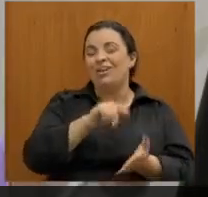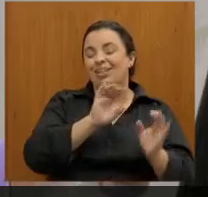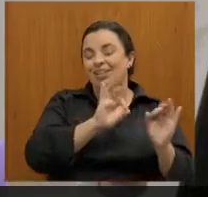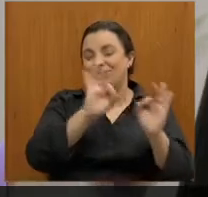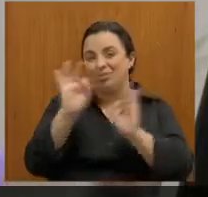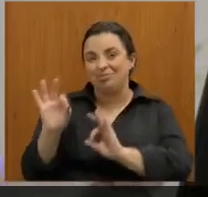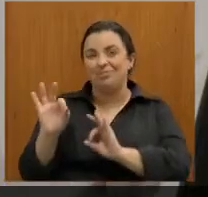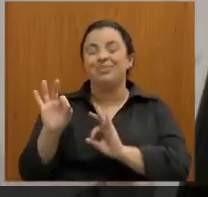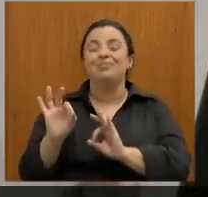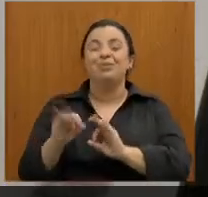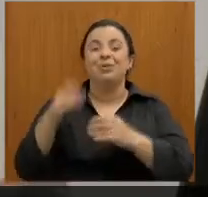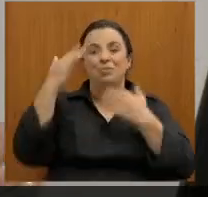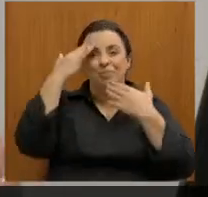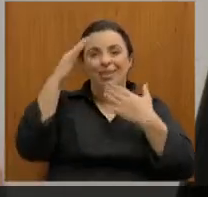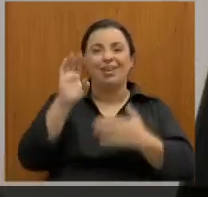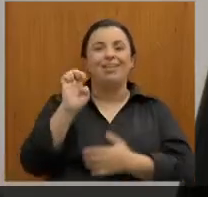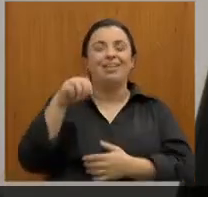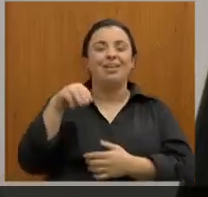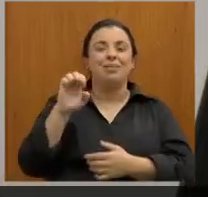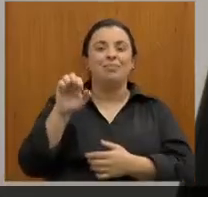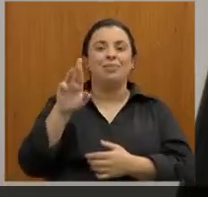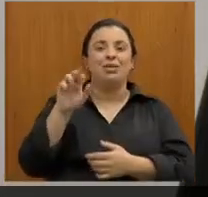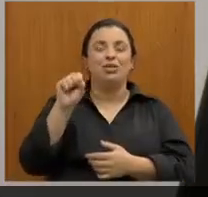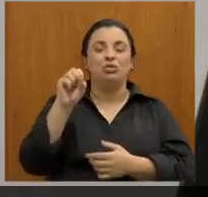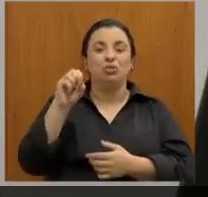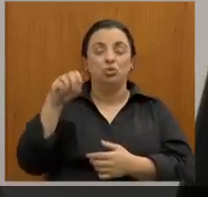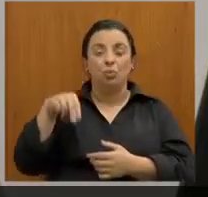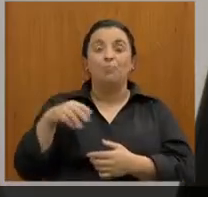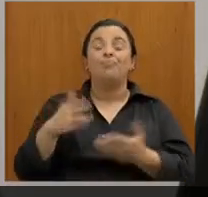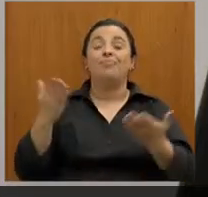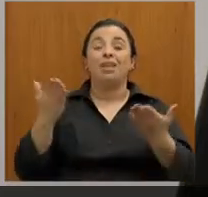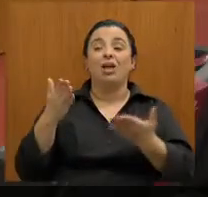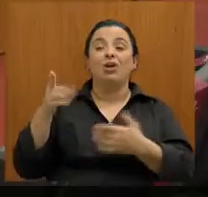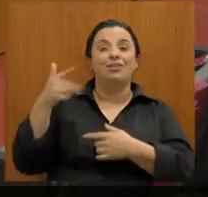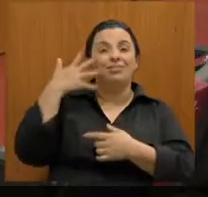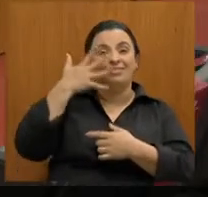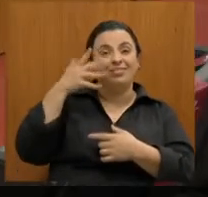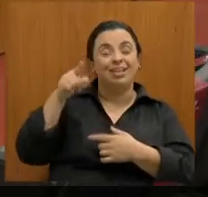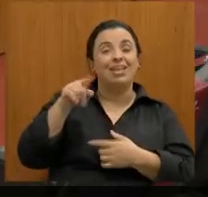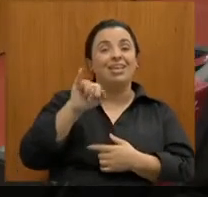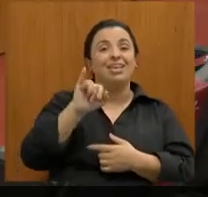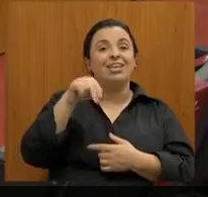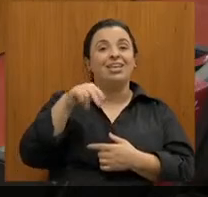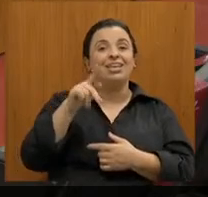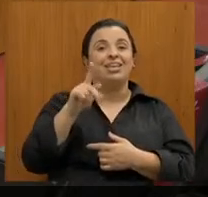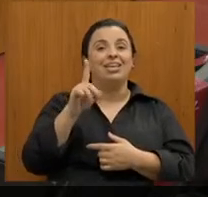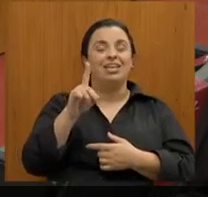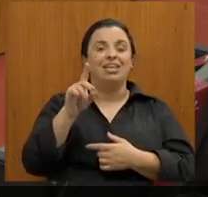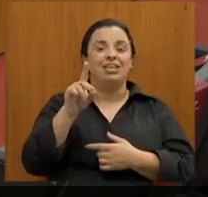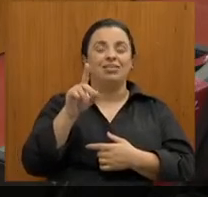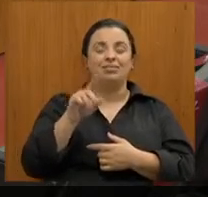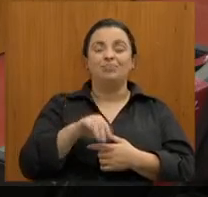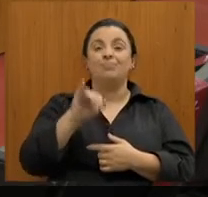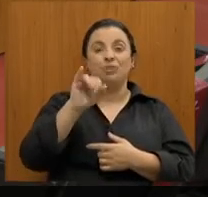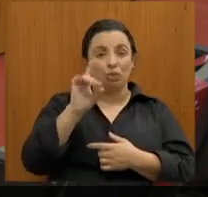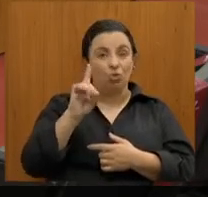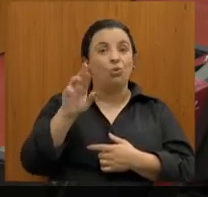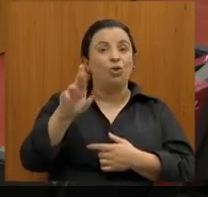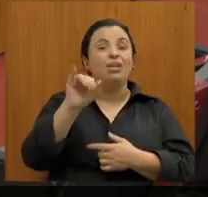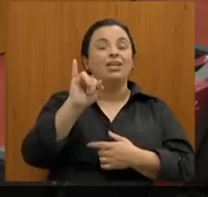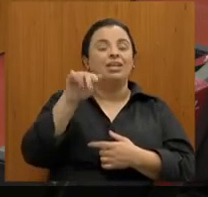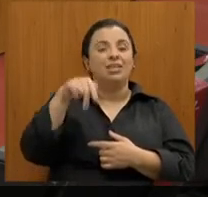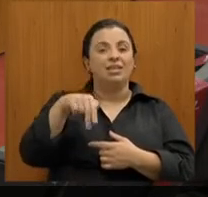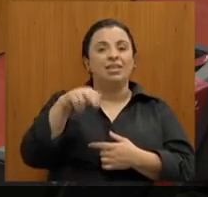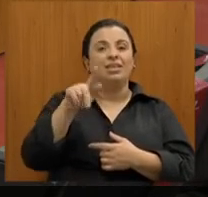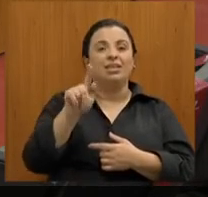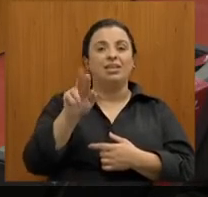agora eu passo a palavra para a doutora Ingrid Miranda delegada de polícia